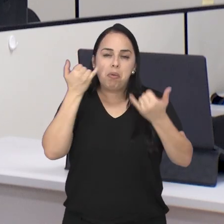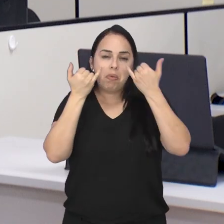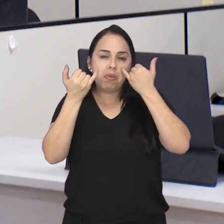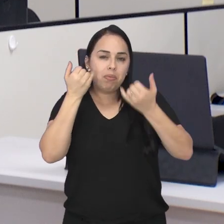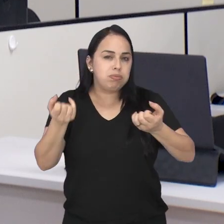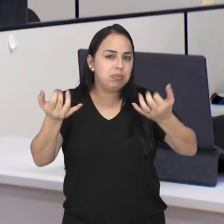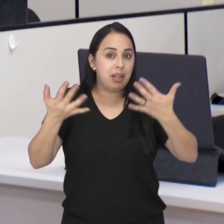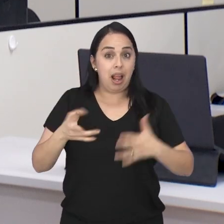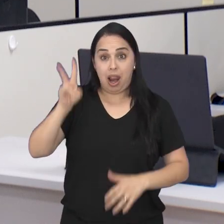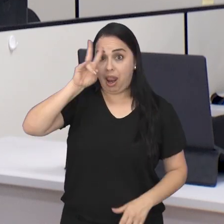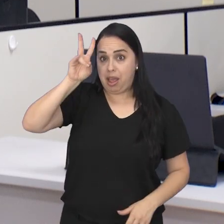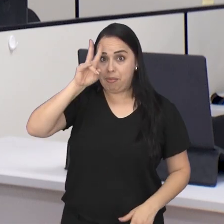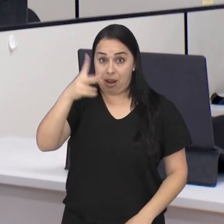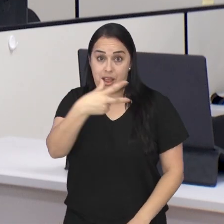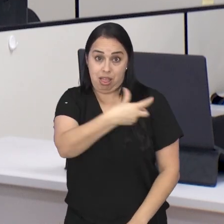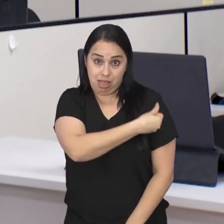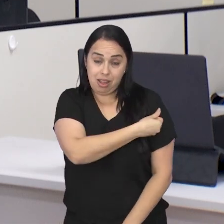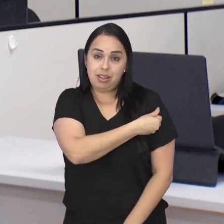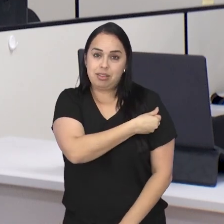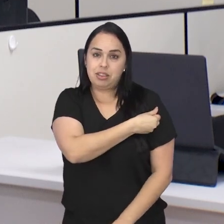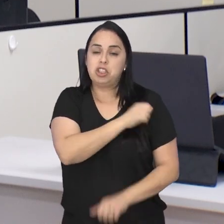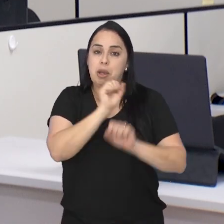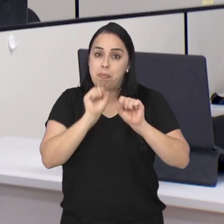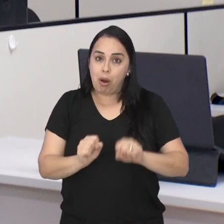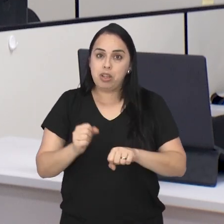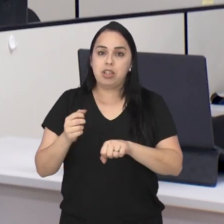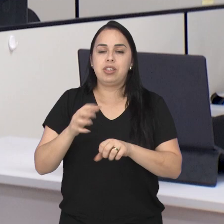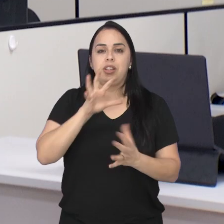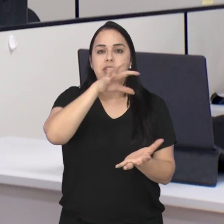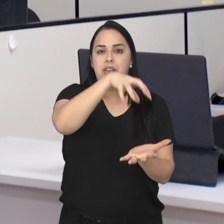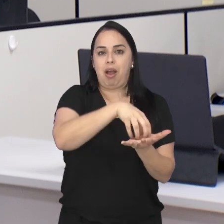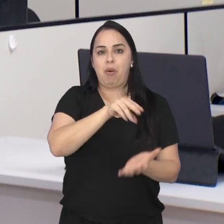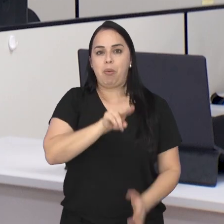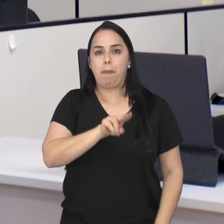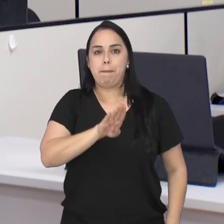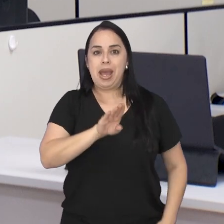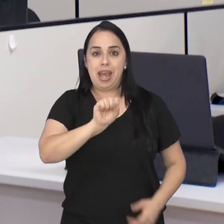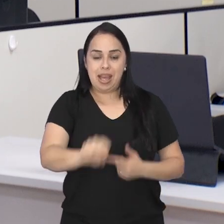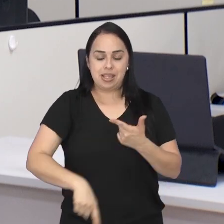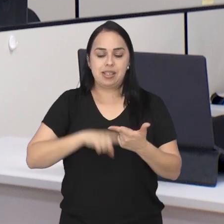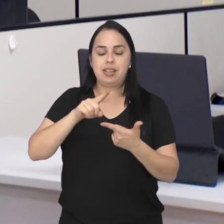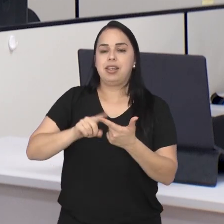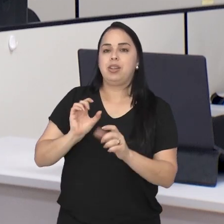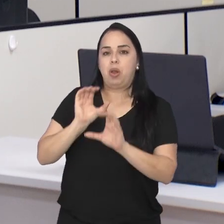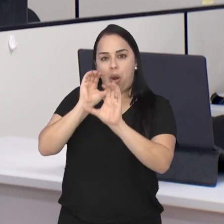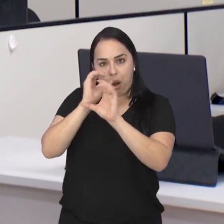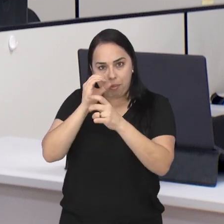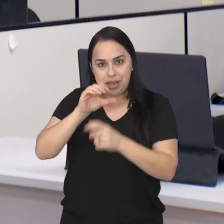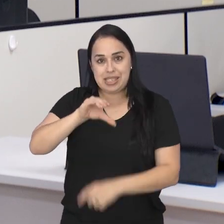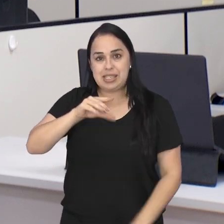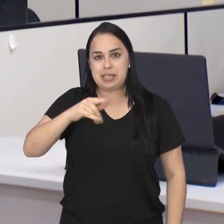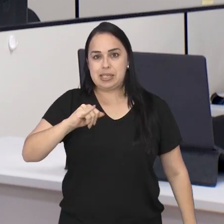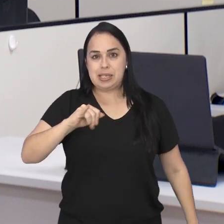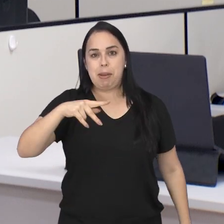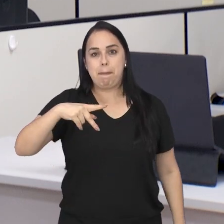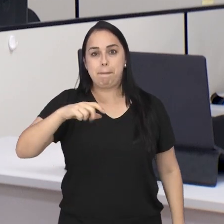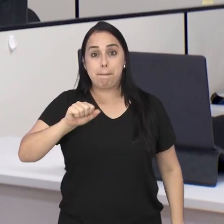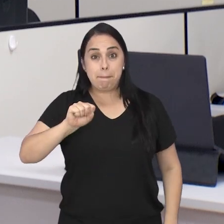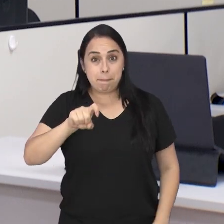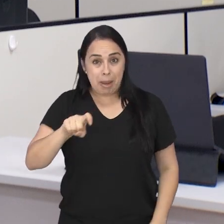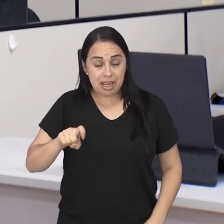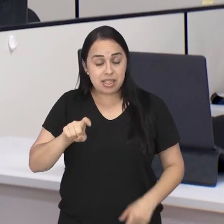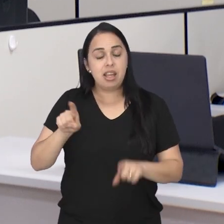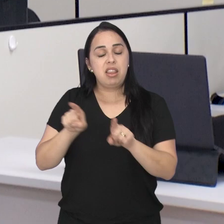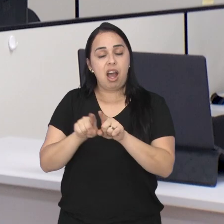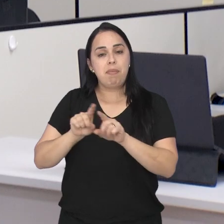pelas suas informações Lembrando que a vacina bivalente está disponível nas UBS no laboratório cipax no colégio tablea